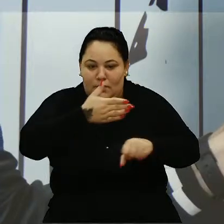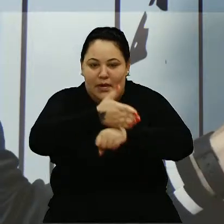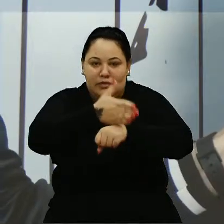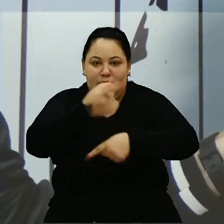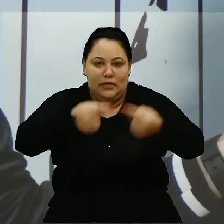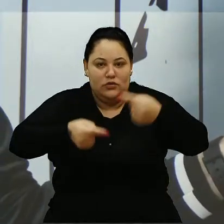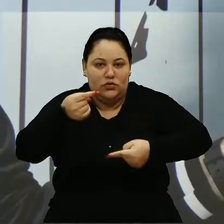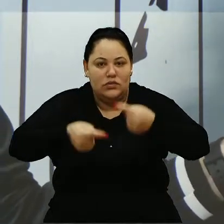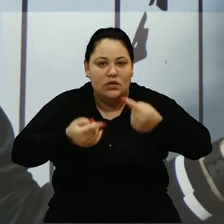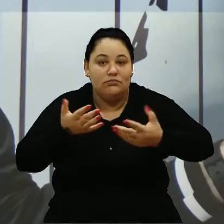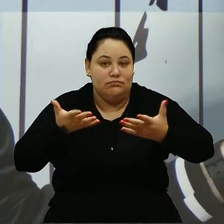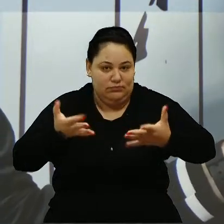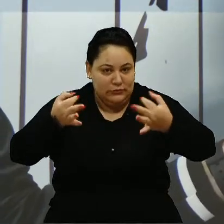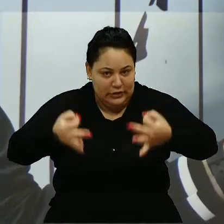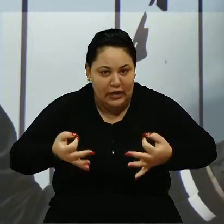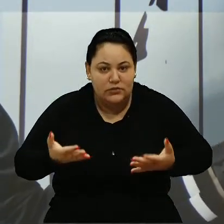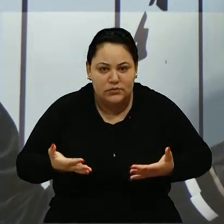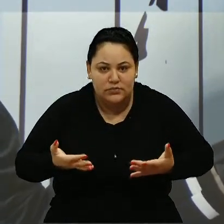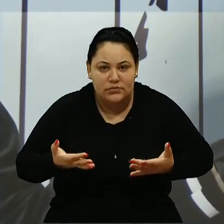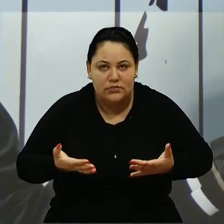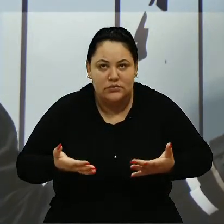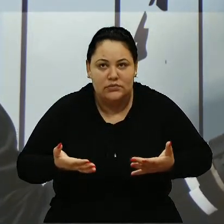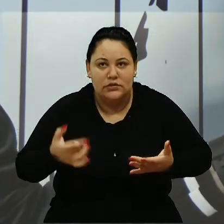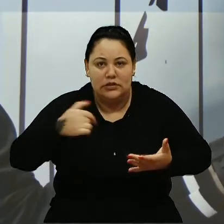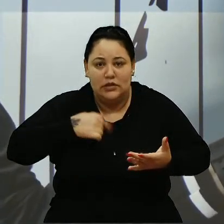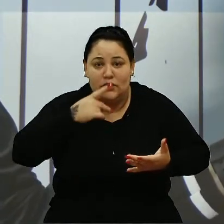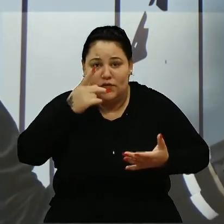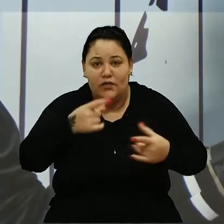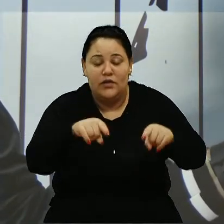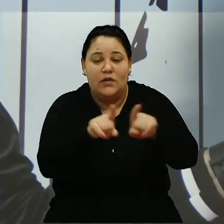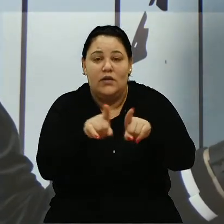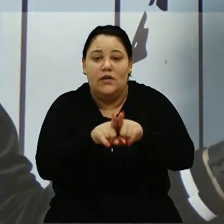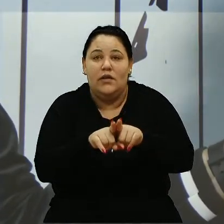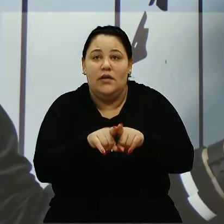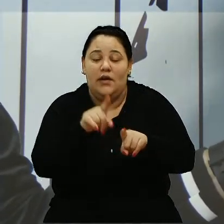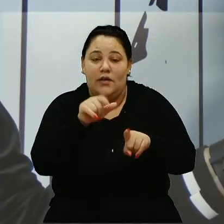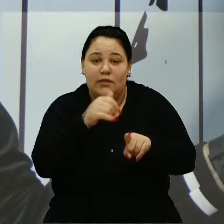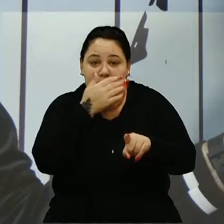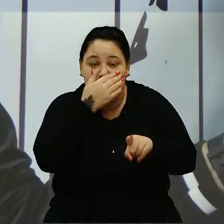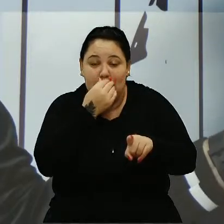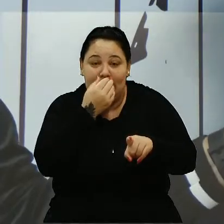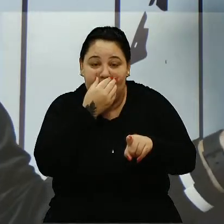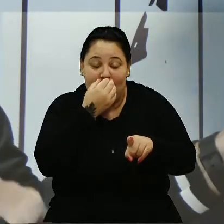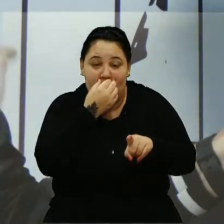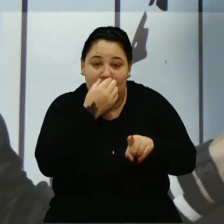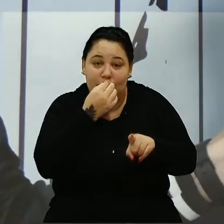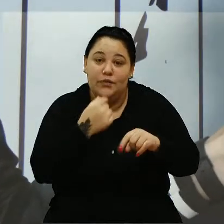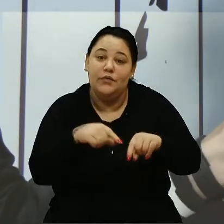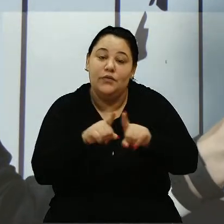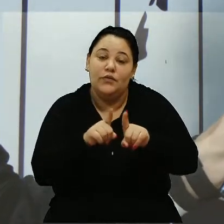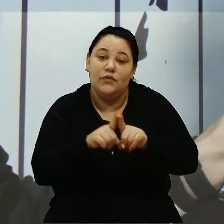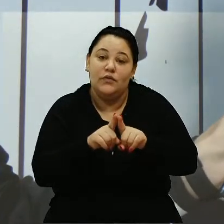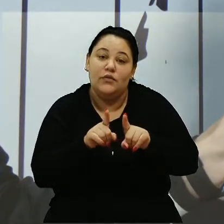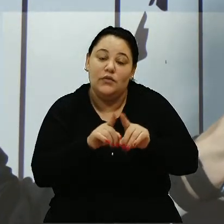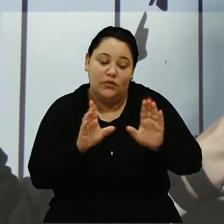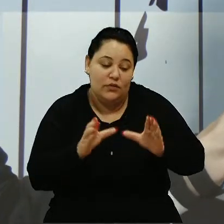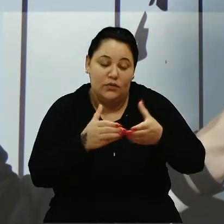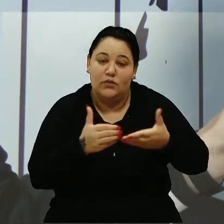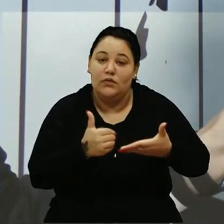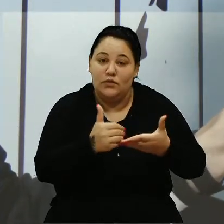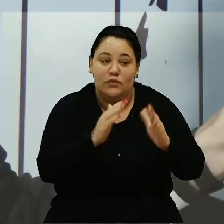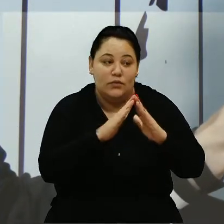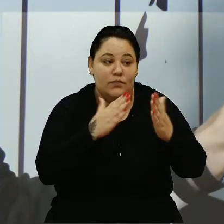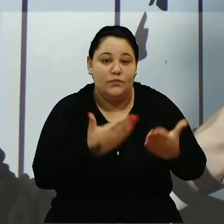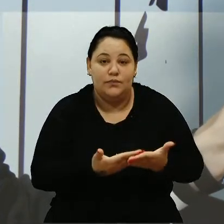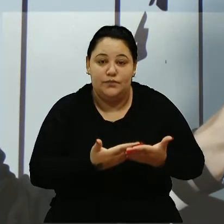discussões. Aí até eu trouxe a rede de apoio à escola, que nós discutimos seguido no Ministério Público. Somos convidados